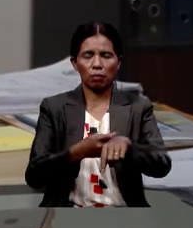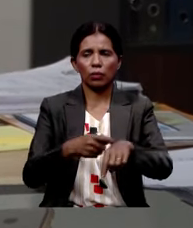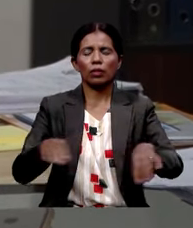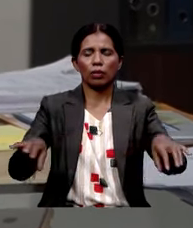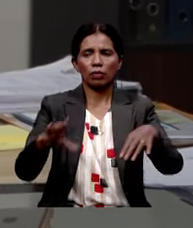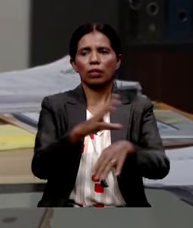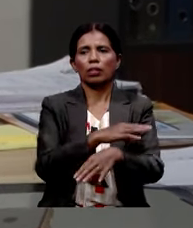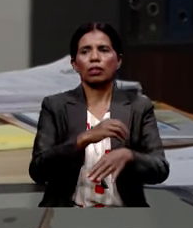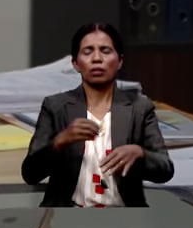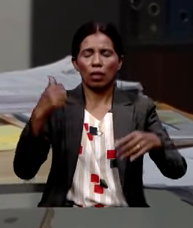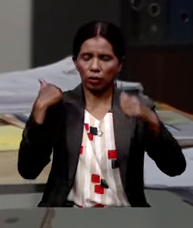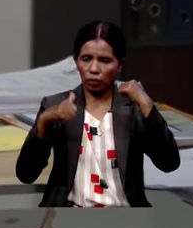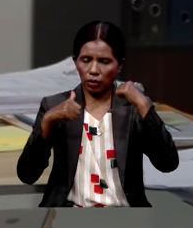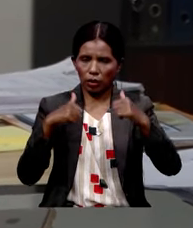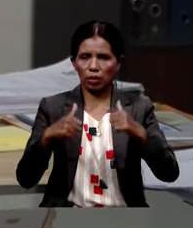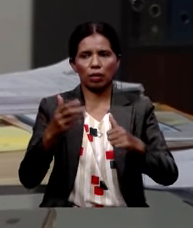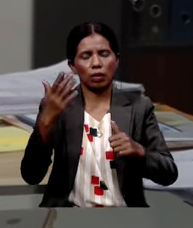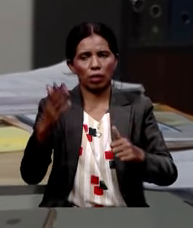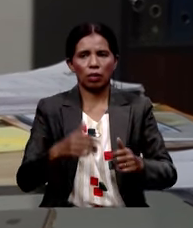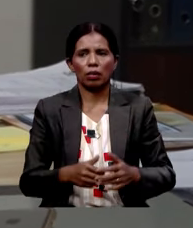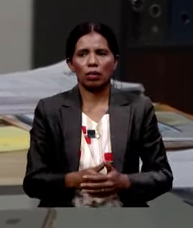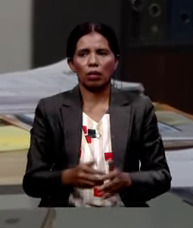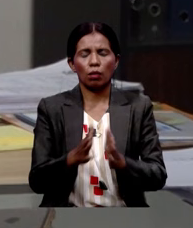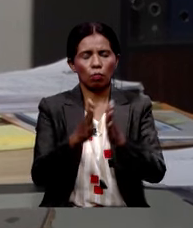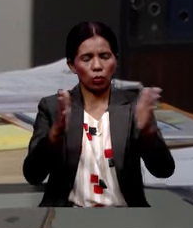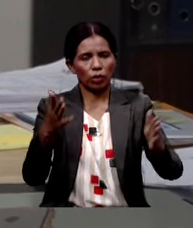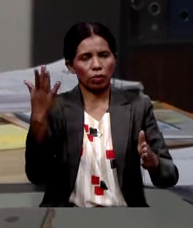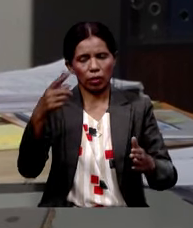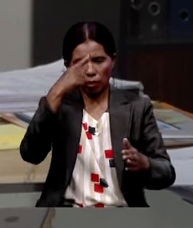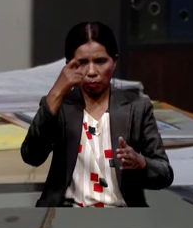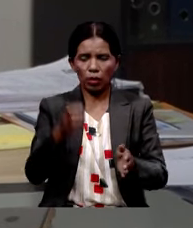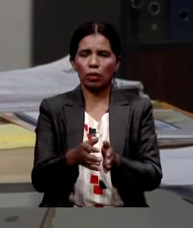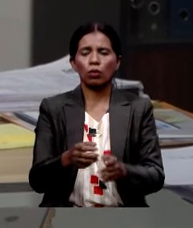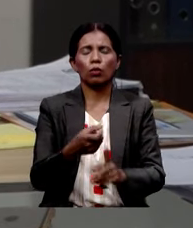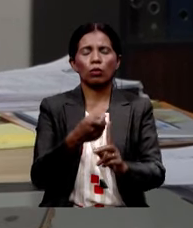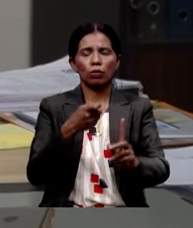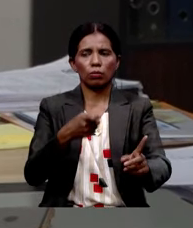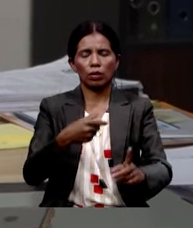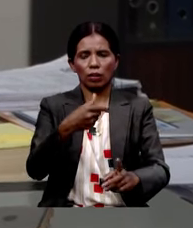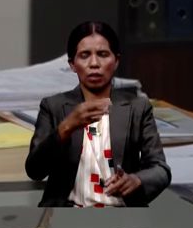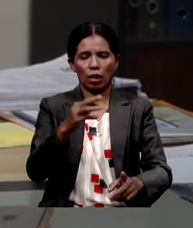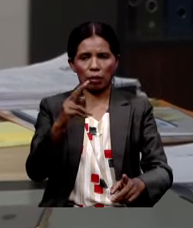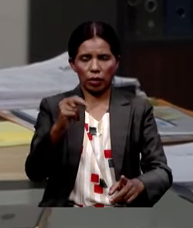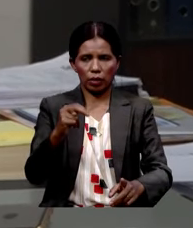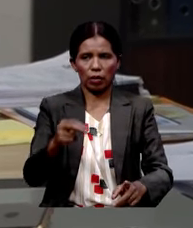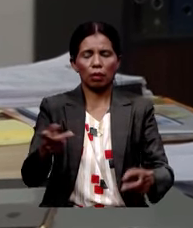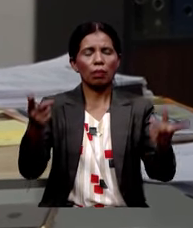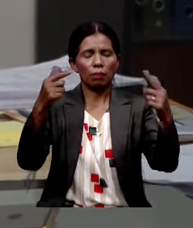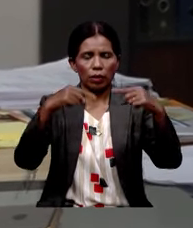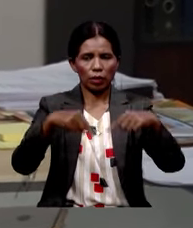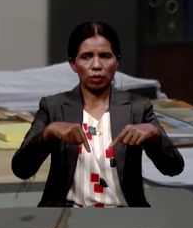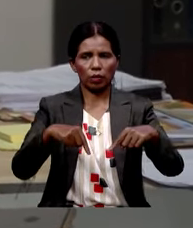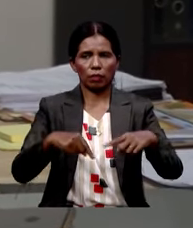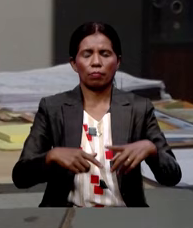não mostra ia atividades nem mesmo que bota nem vai. Também mas que hoje palácio hoje IAZMN é mais to ia tubo